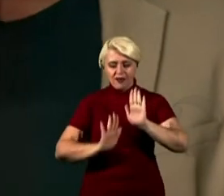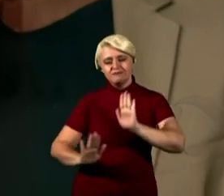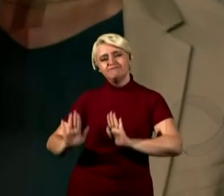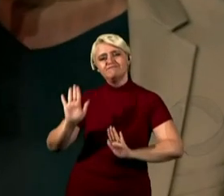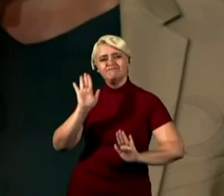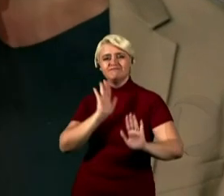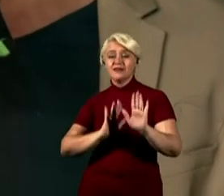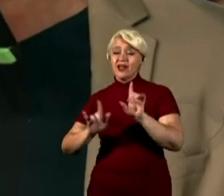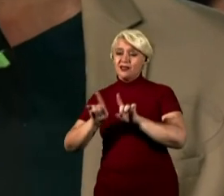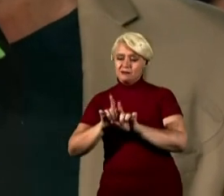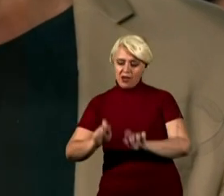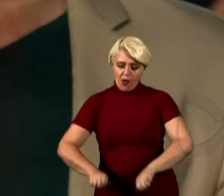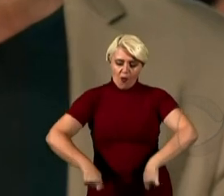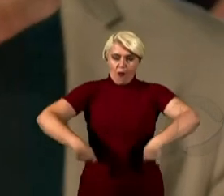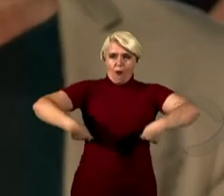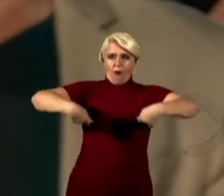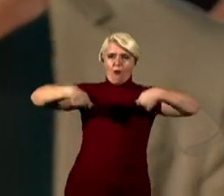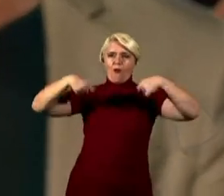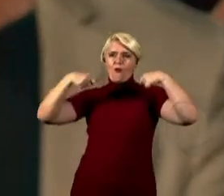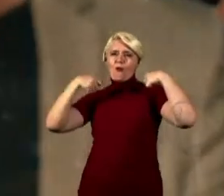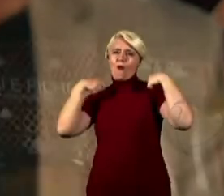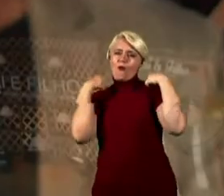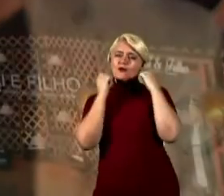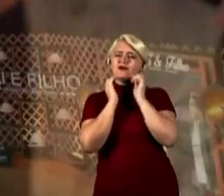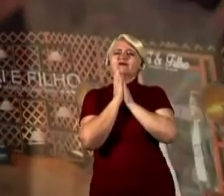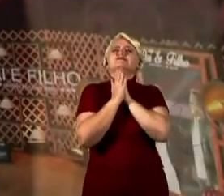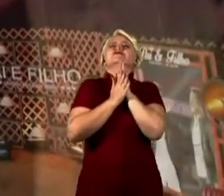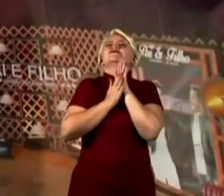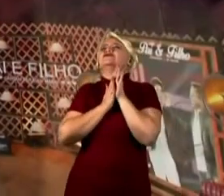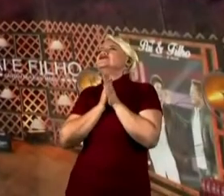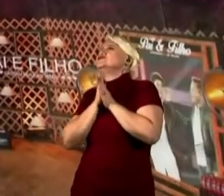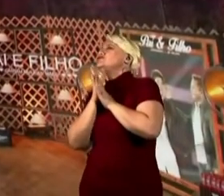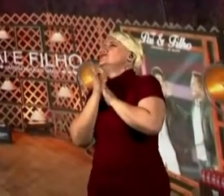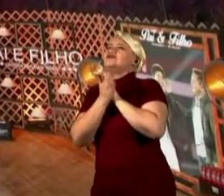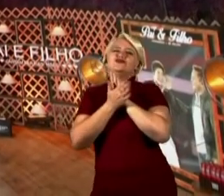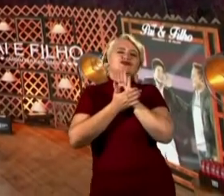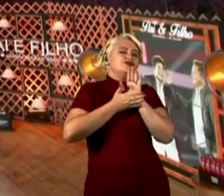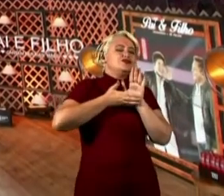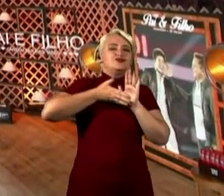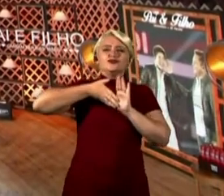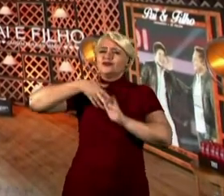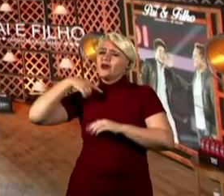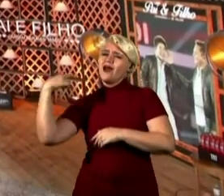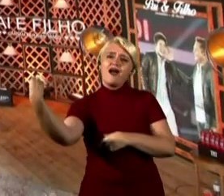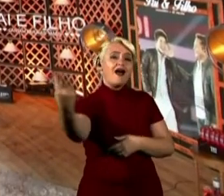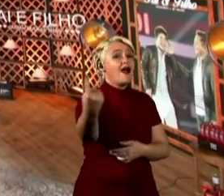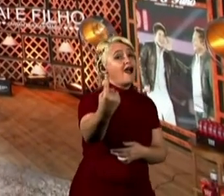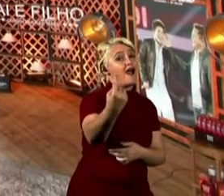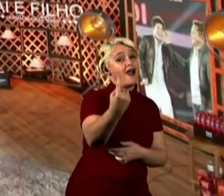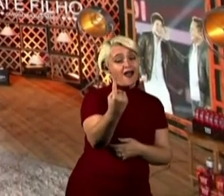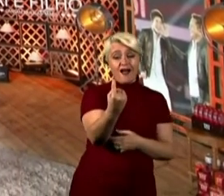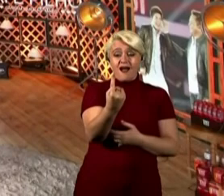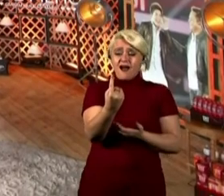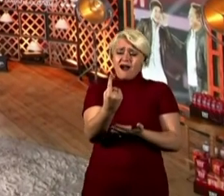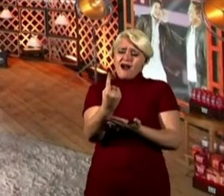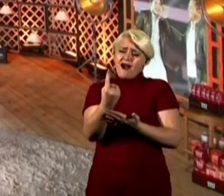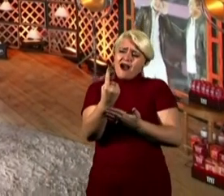é possível, o que não significa que não teve comemoração. Quando você chegar...